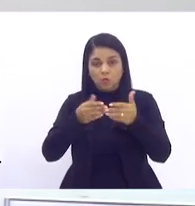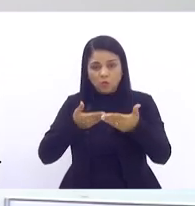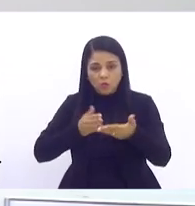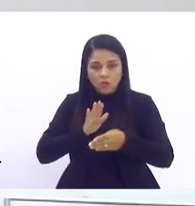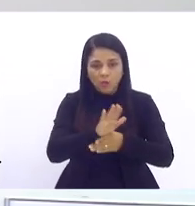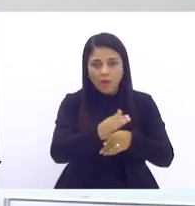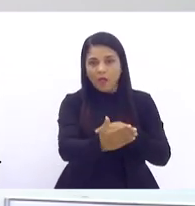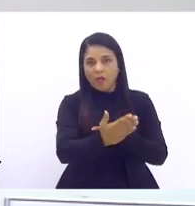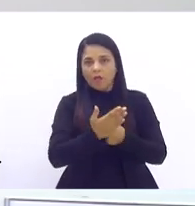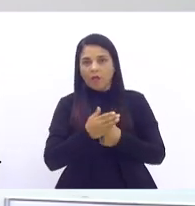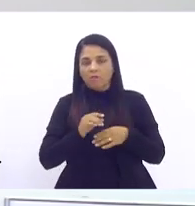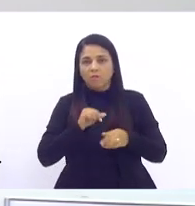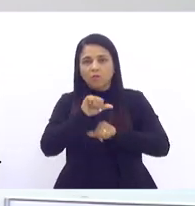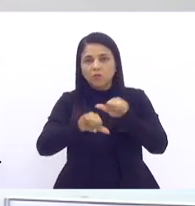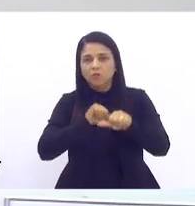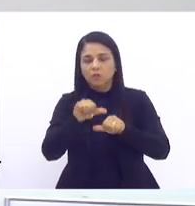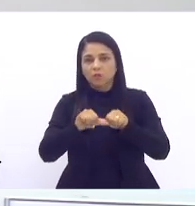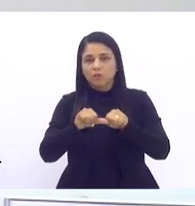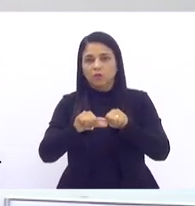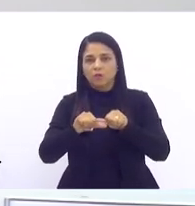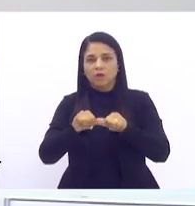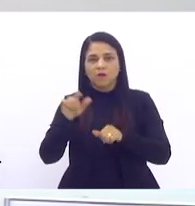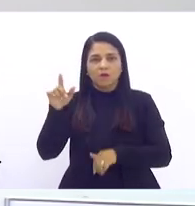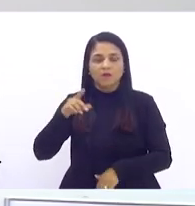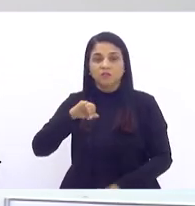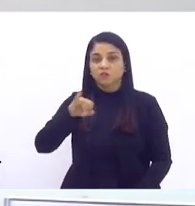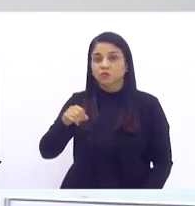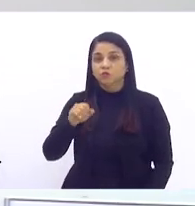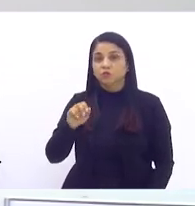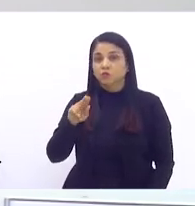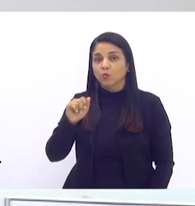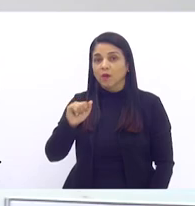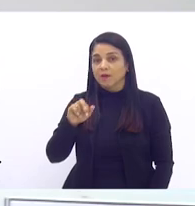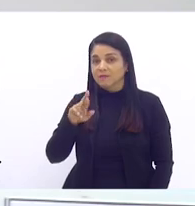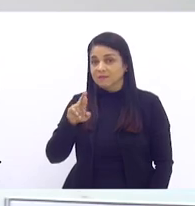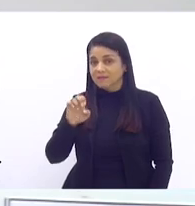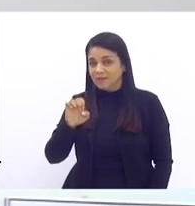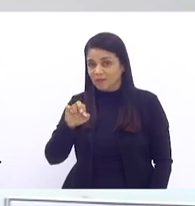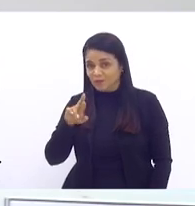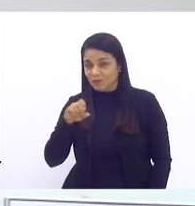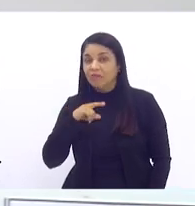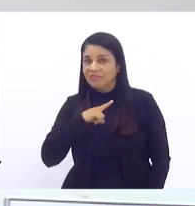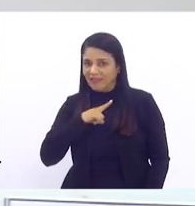Cícero lá em Juazeiro do Norte tem muito Cícero viu